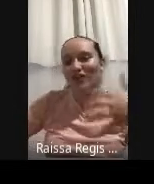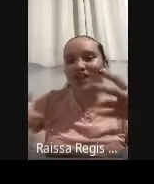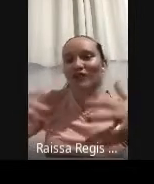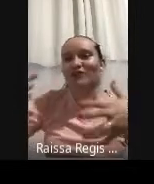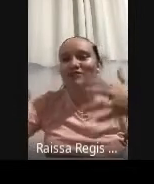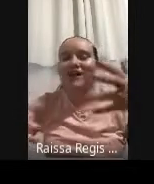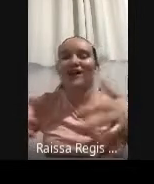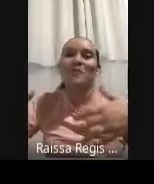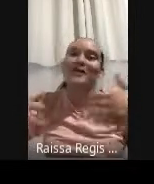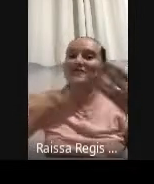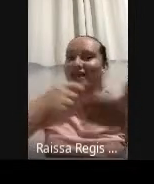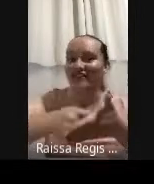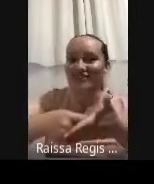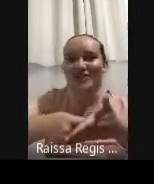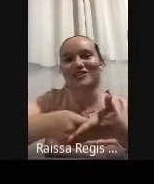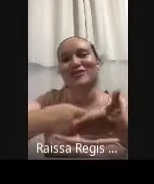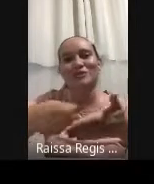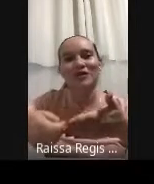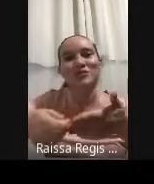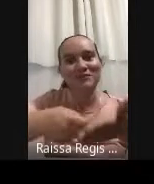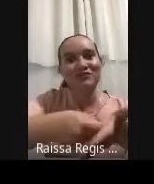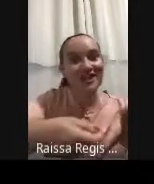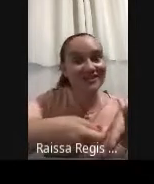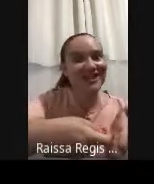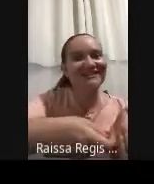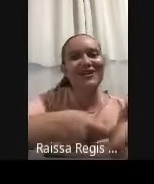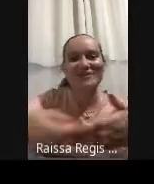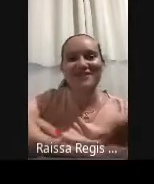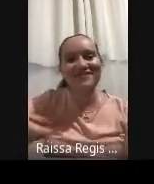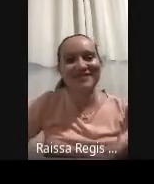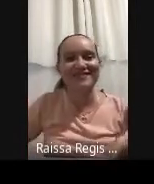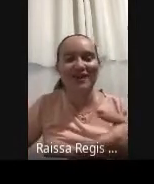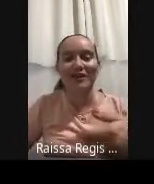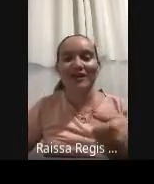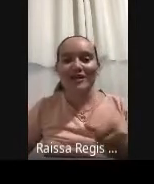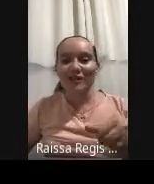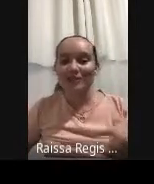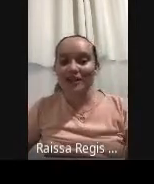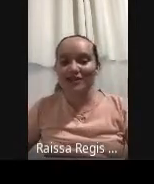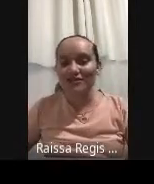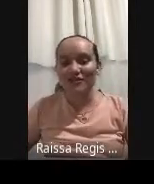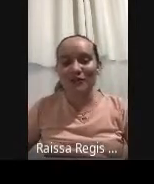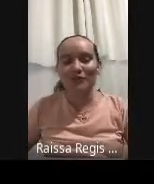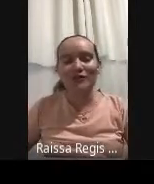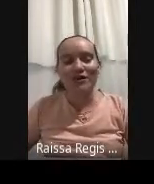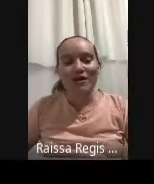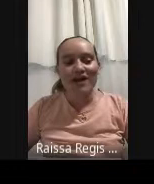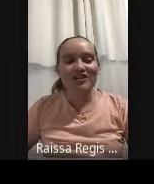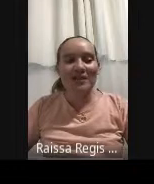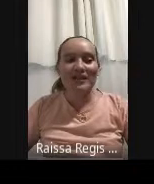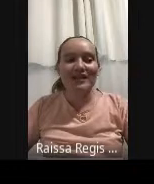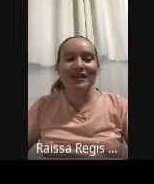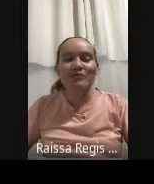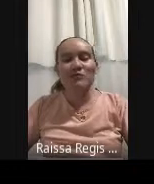ao vivo, tal, mas através do registro, a gente pode perceber, fica registrado ali como é que é feito aquele sinal, né? Então, é muito interessante quando